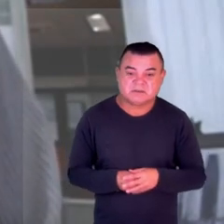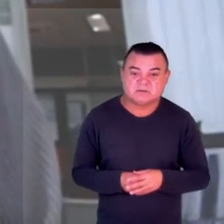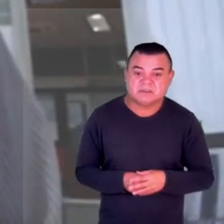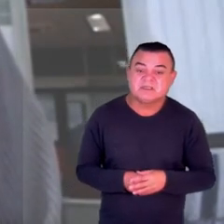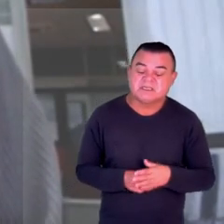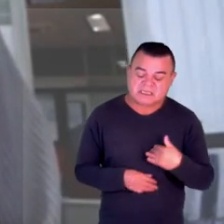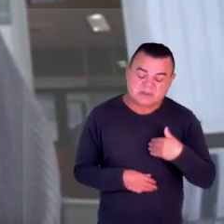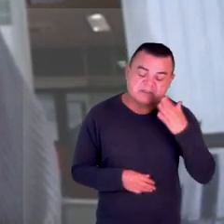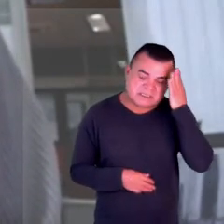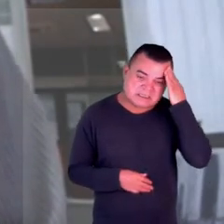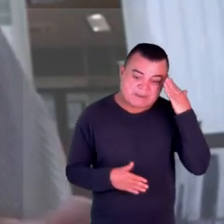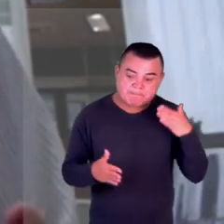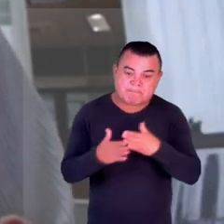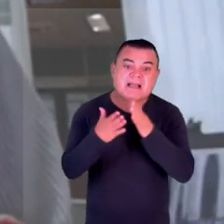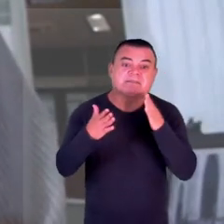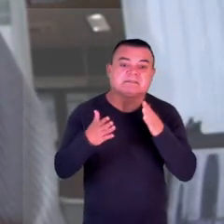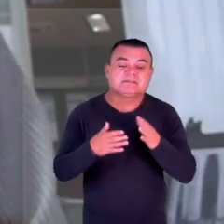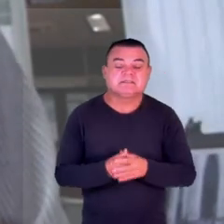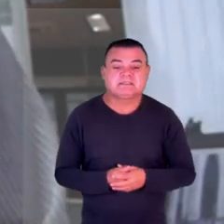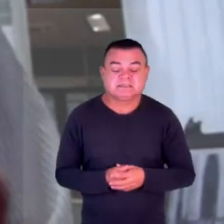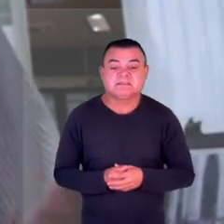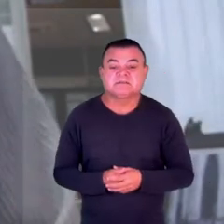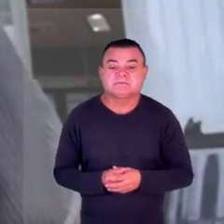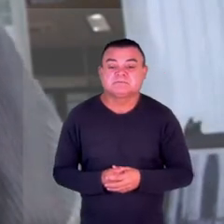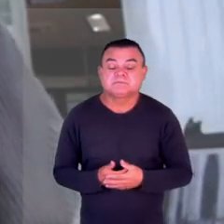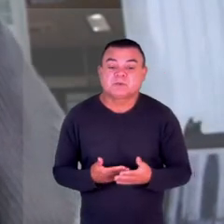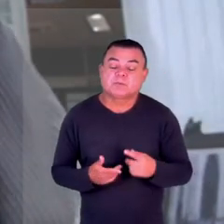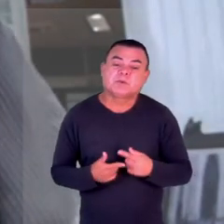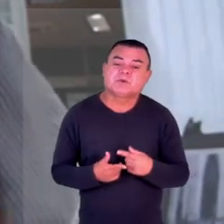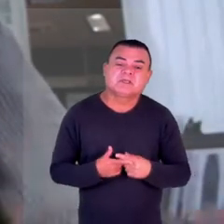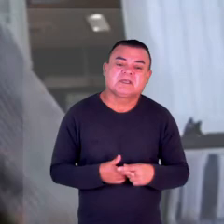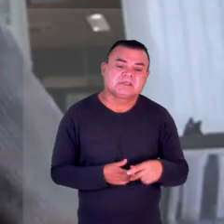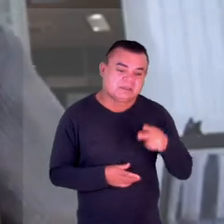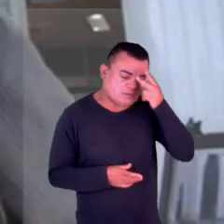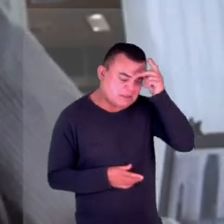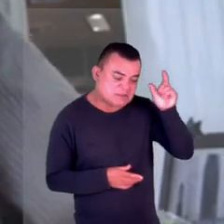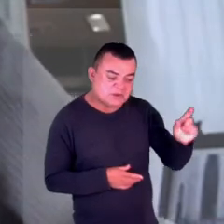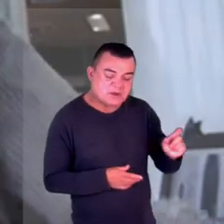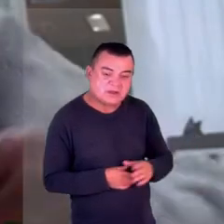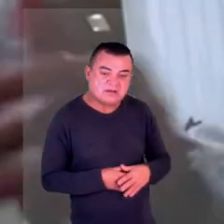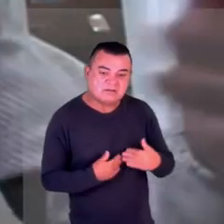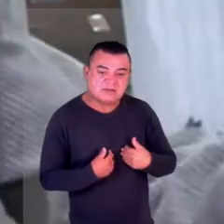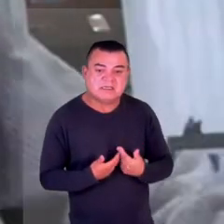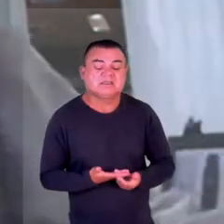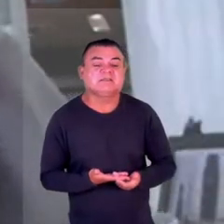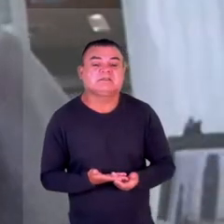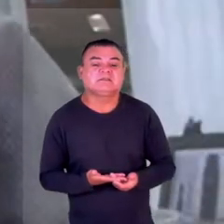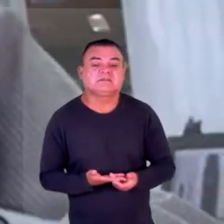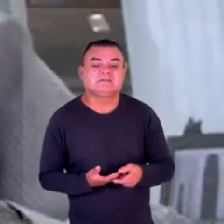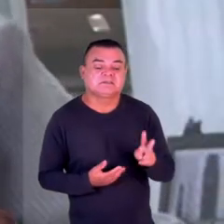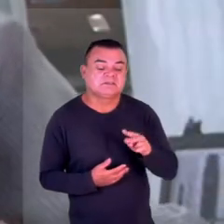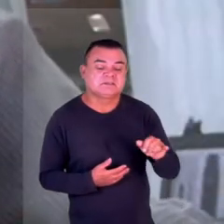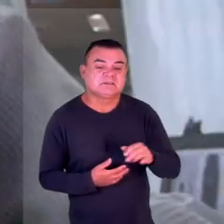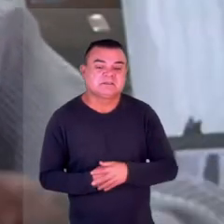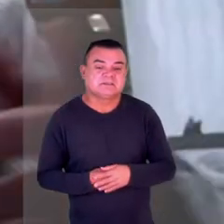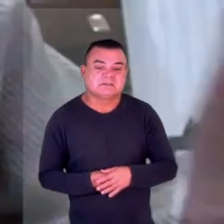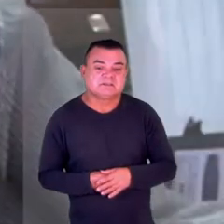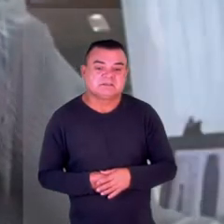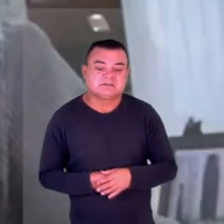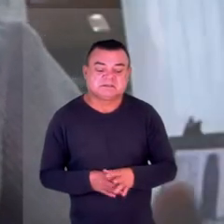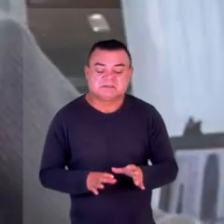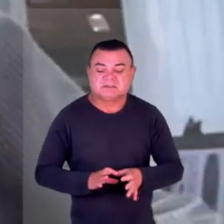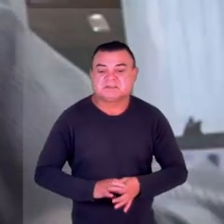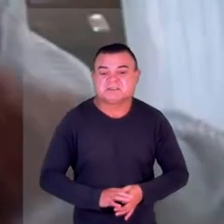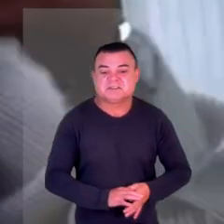agronegócio da Por que que o sujeito vai deixar o o feijão sei lá soja o